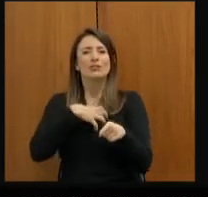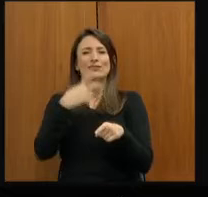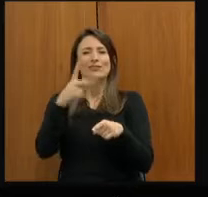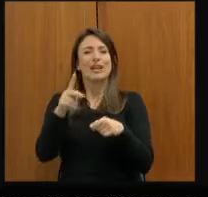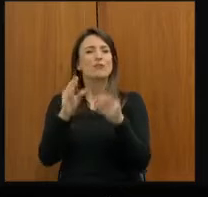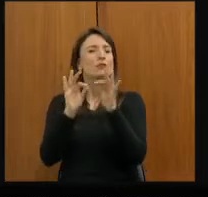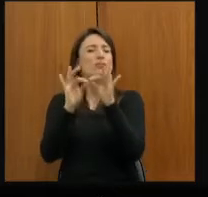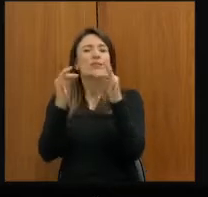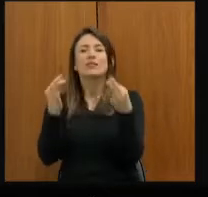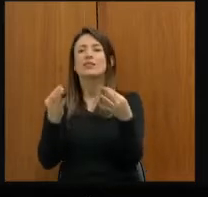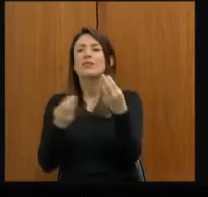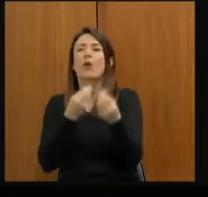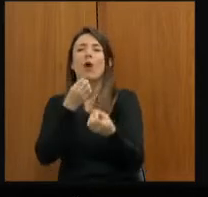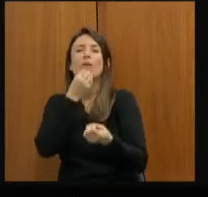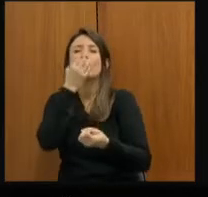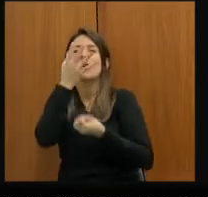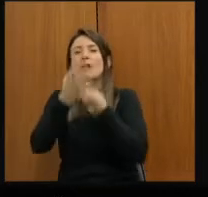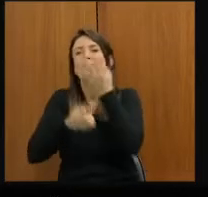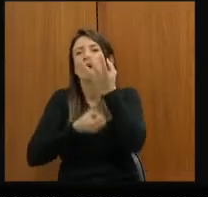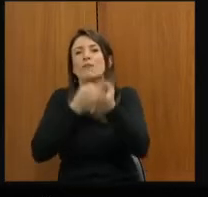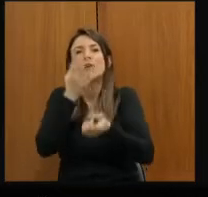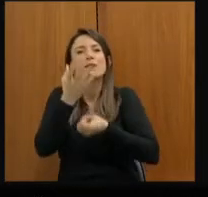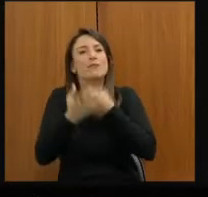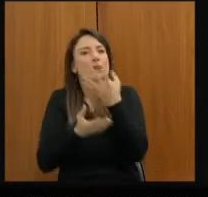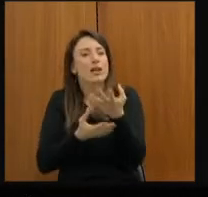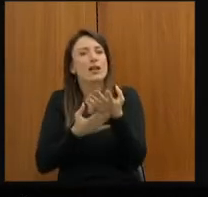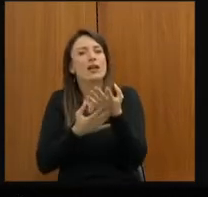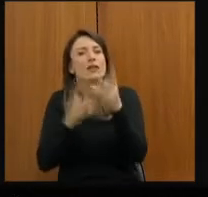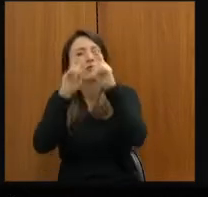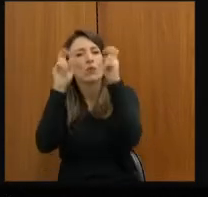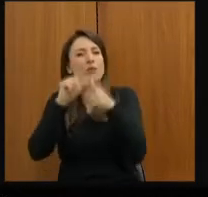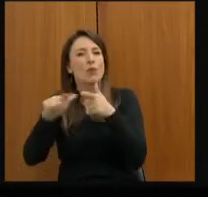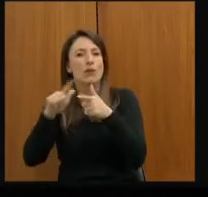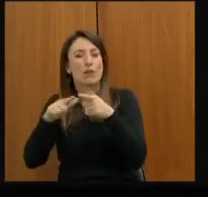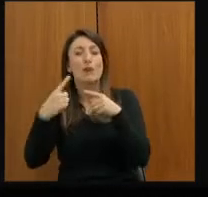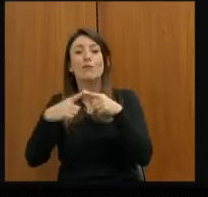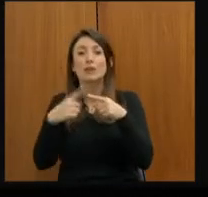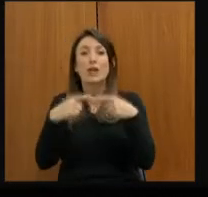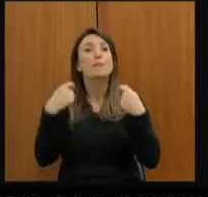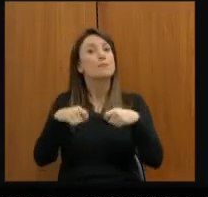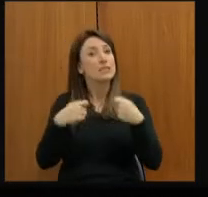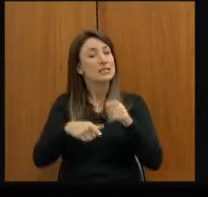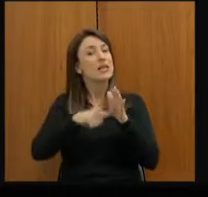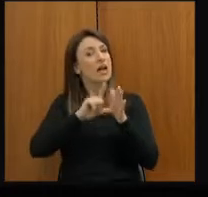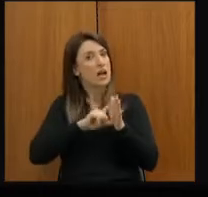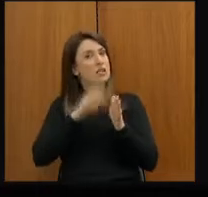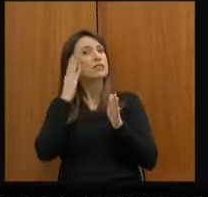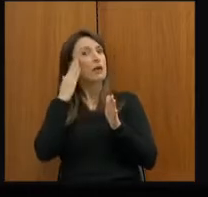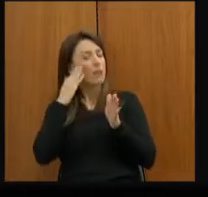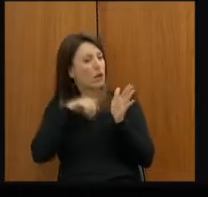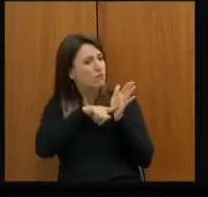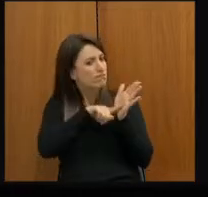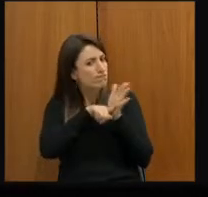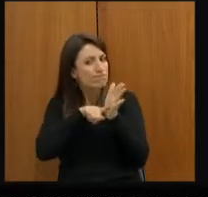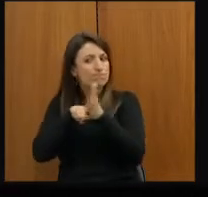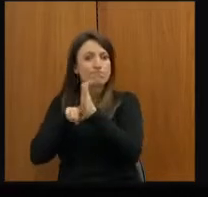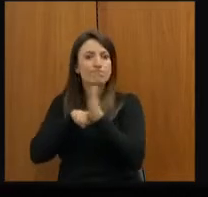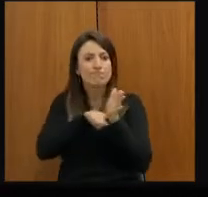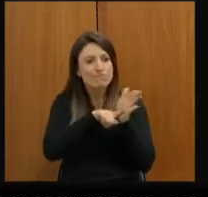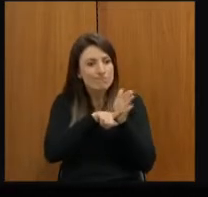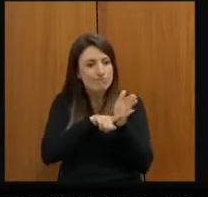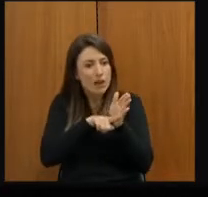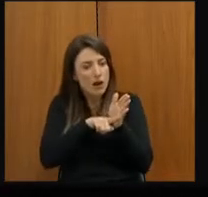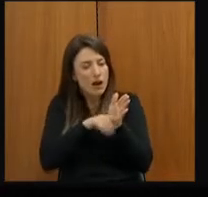que externa esse problema porque nós temos que ter diagnósticos e para encontrar a